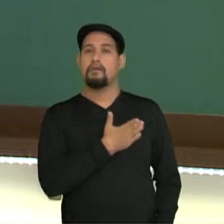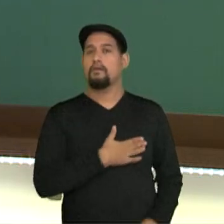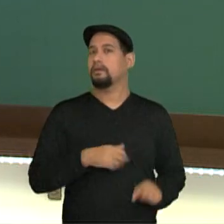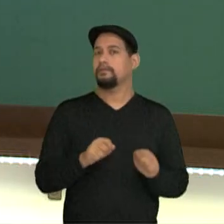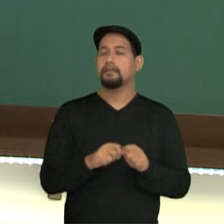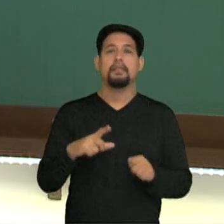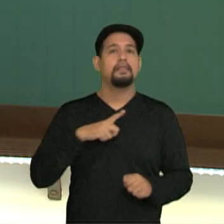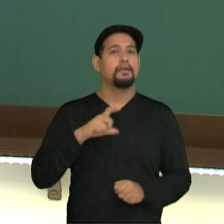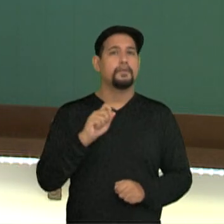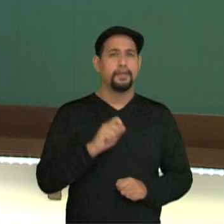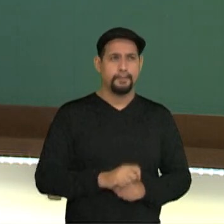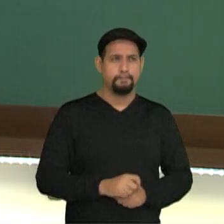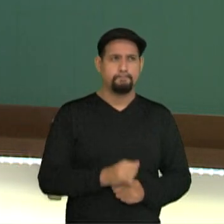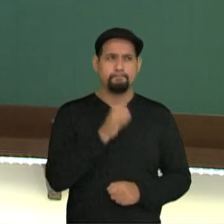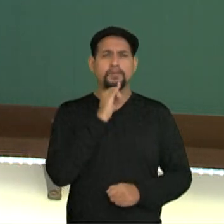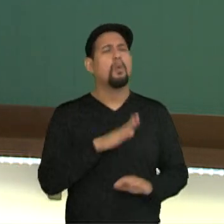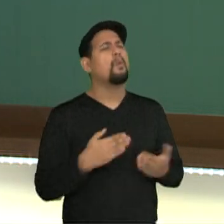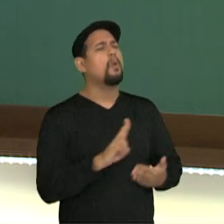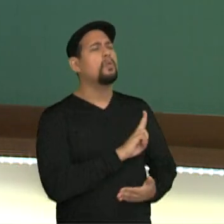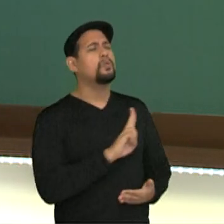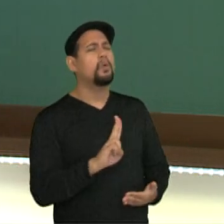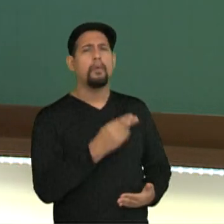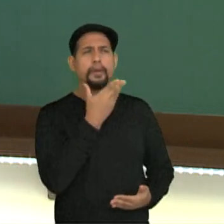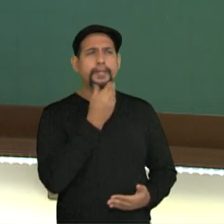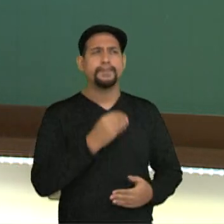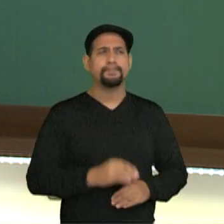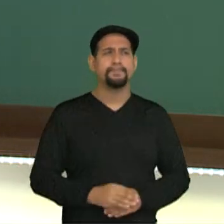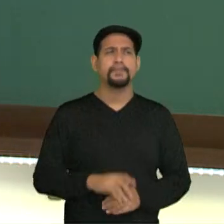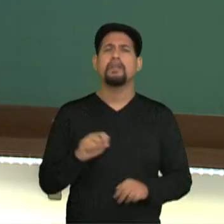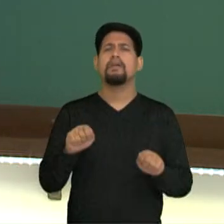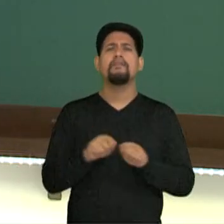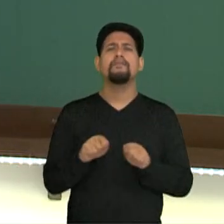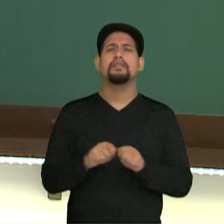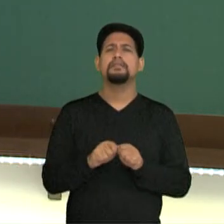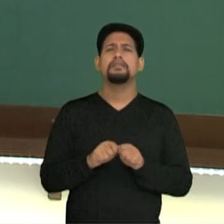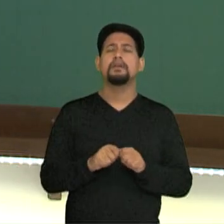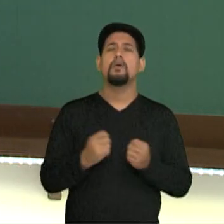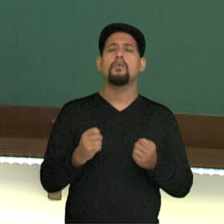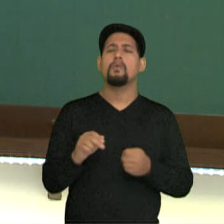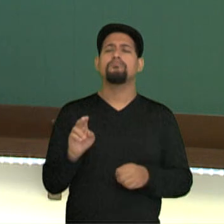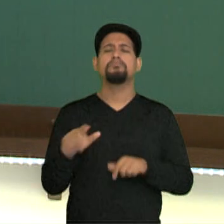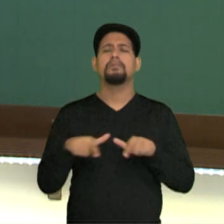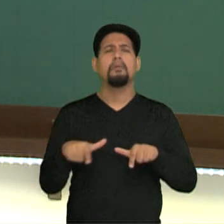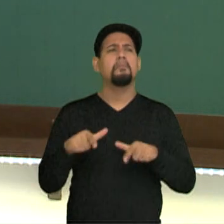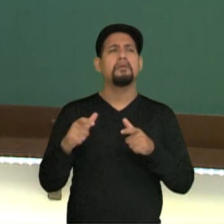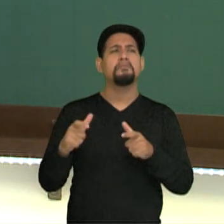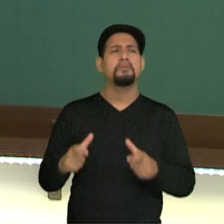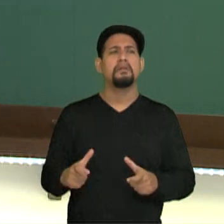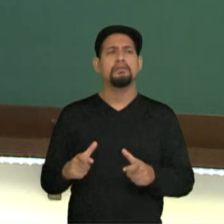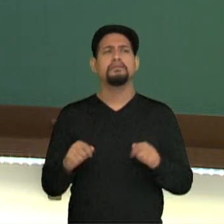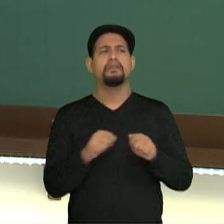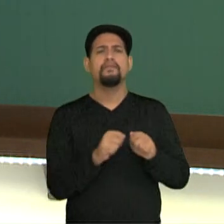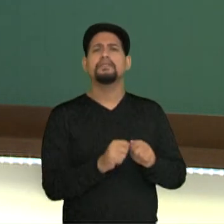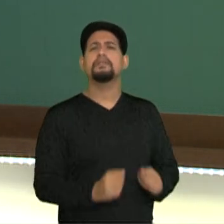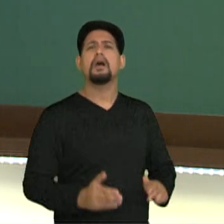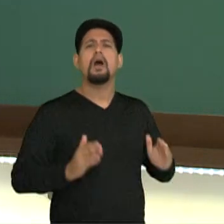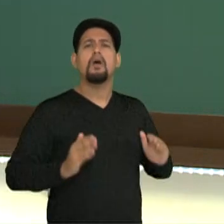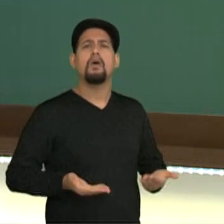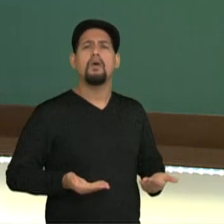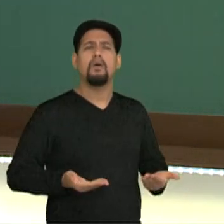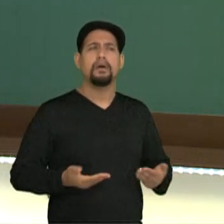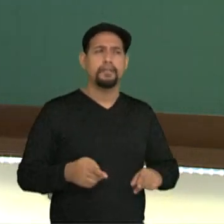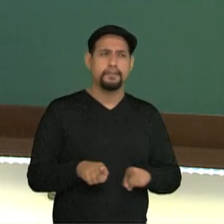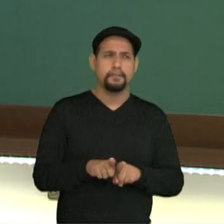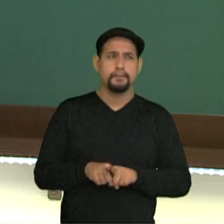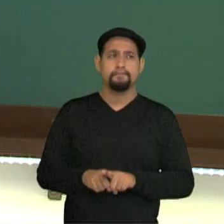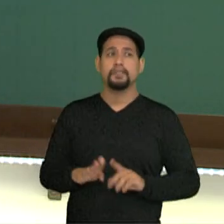Então nós temos what's his name, qual o nome, what does he do, qual a ocupação, what's he doing now, o que está fazendo neste